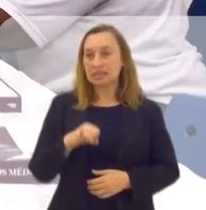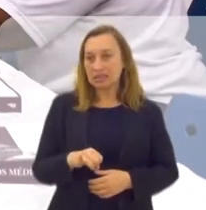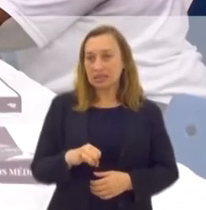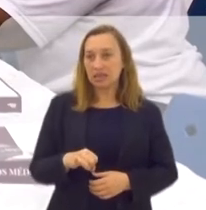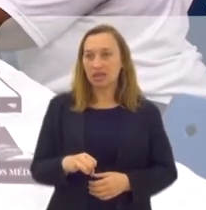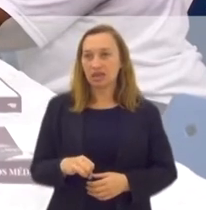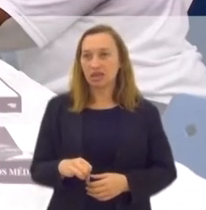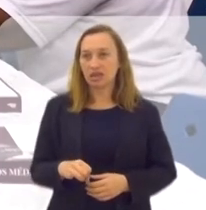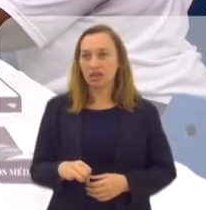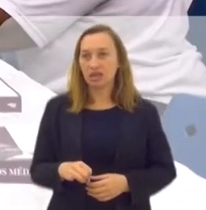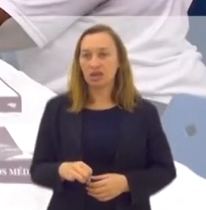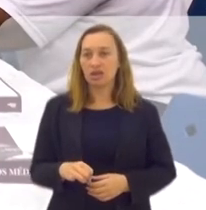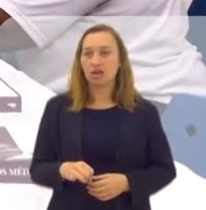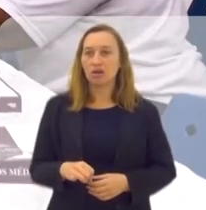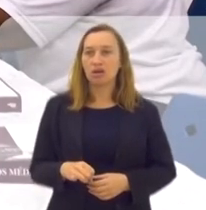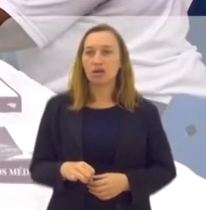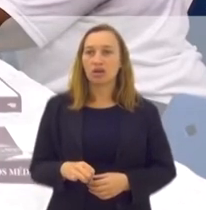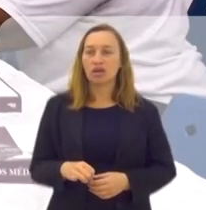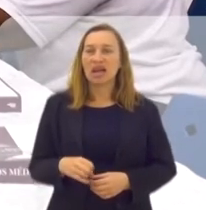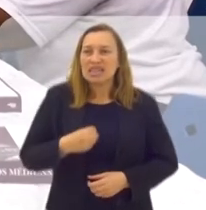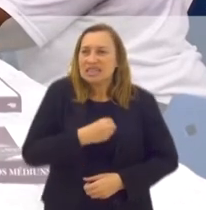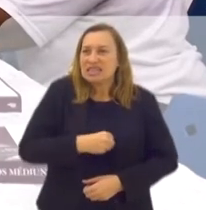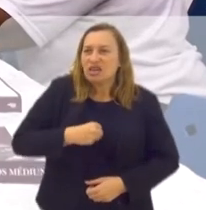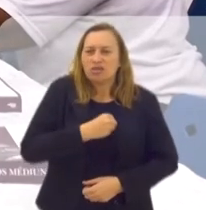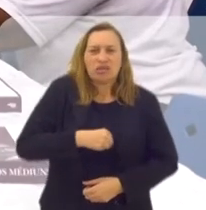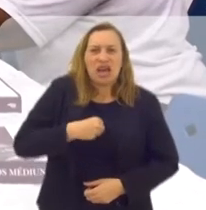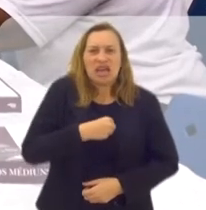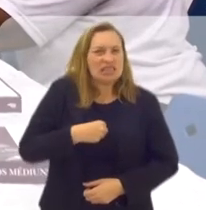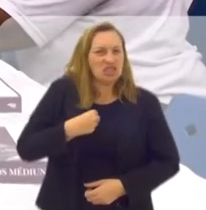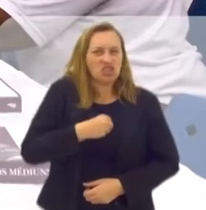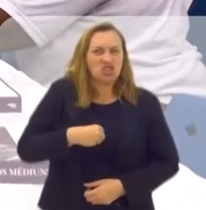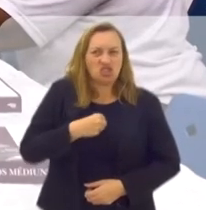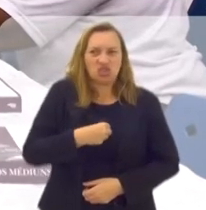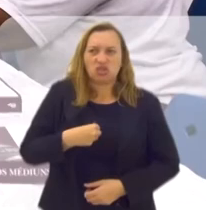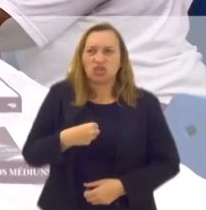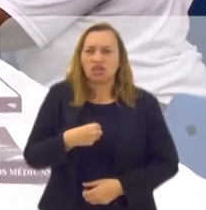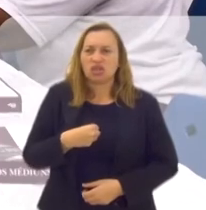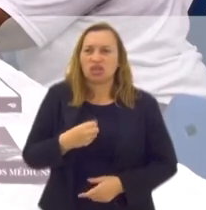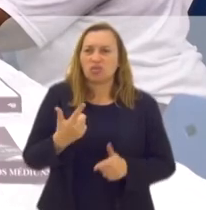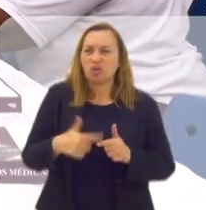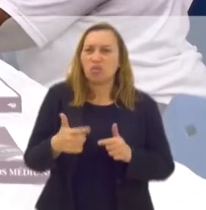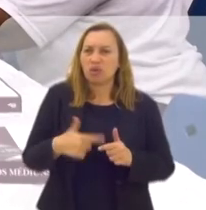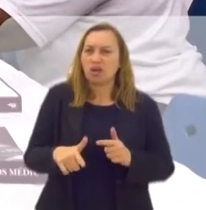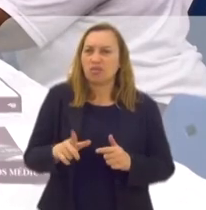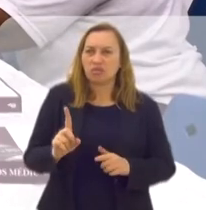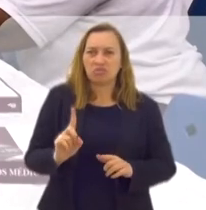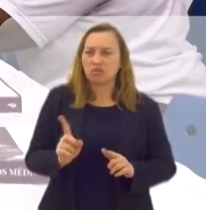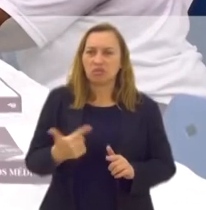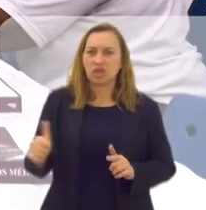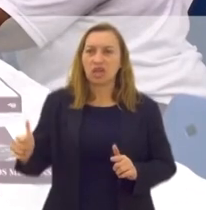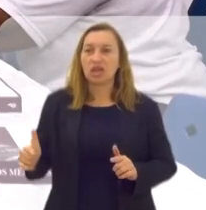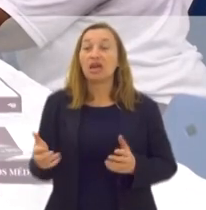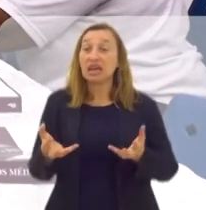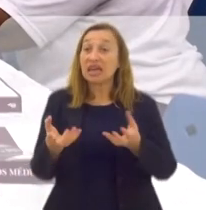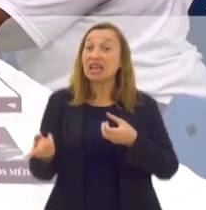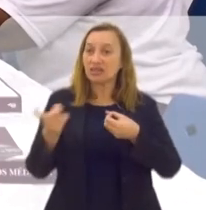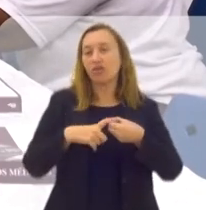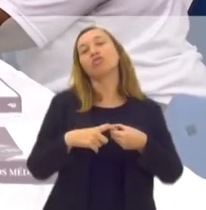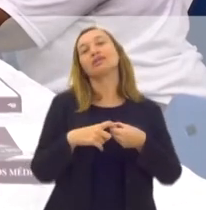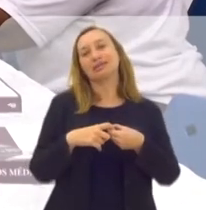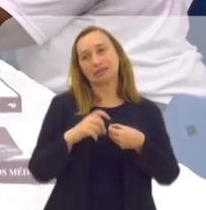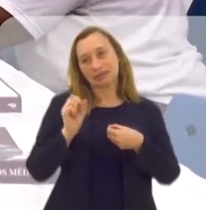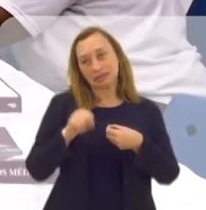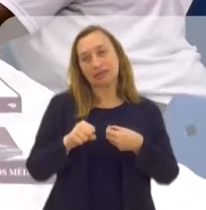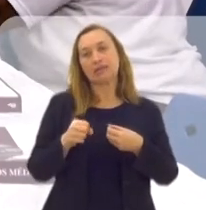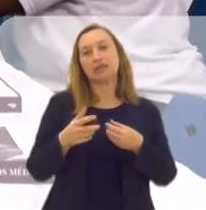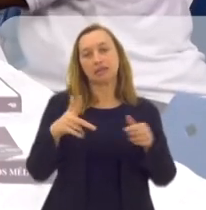Depende. Se a comoção for com relação à saudade, não tem problema. Mas se for em relação a querer de